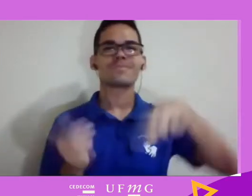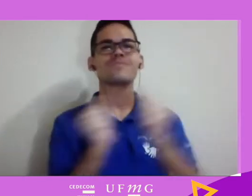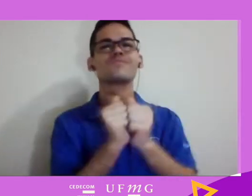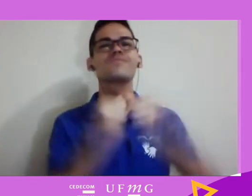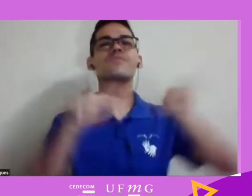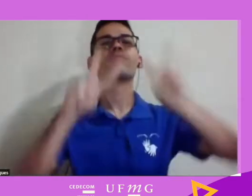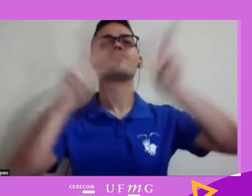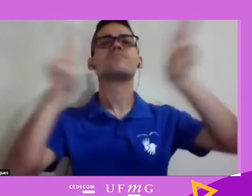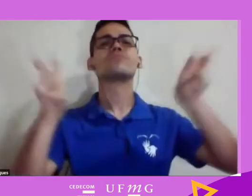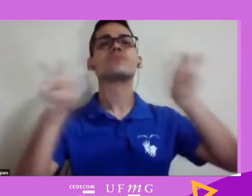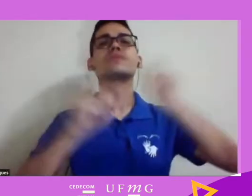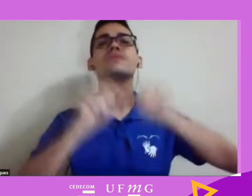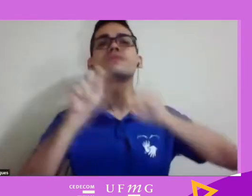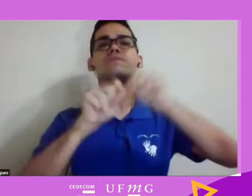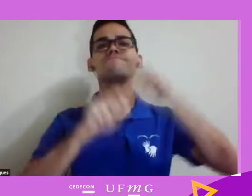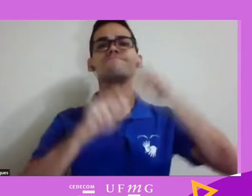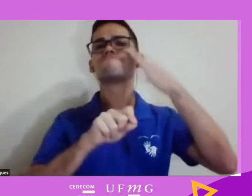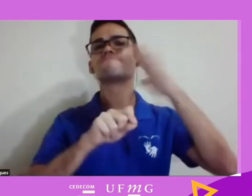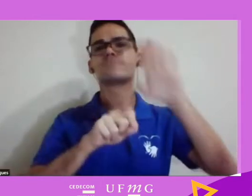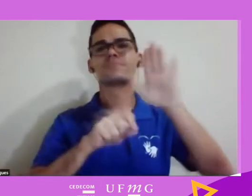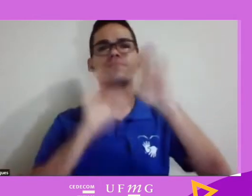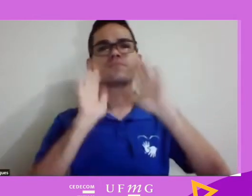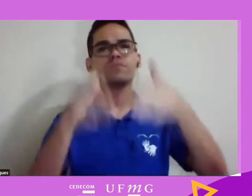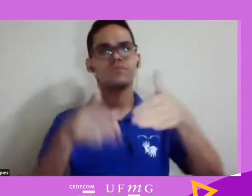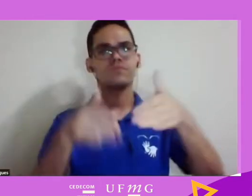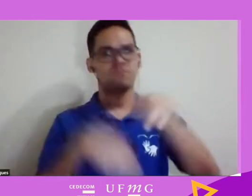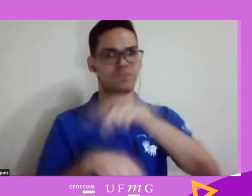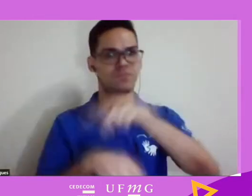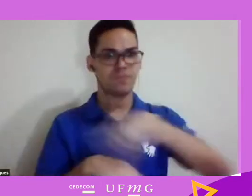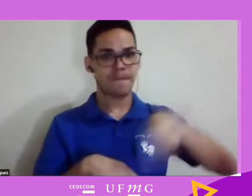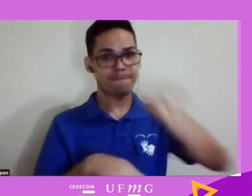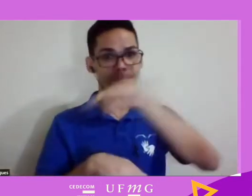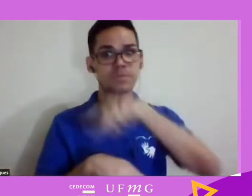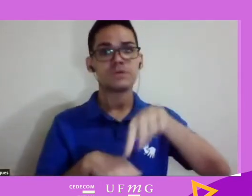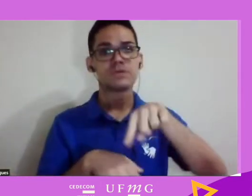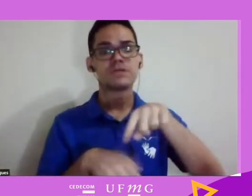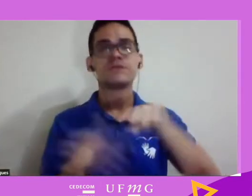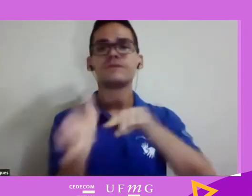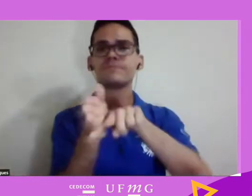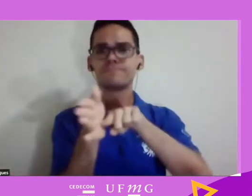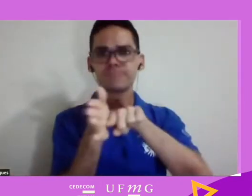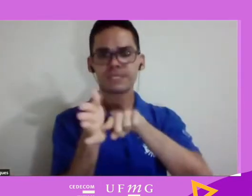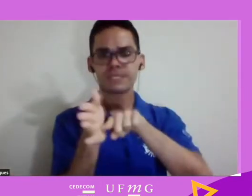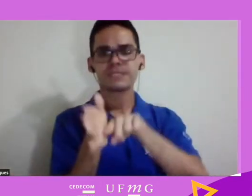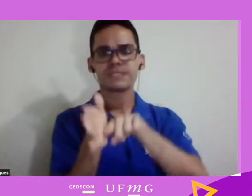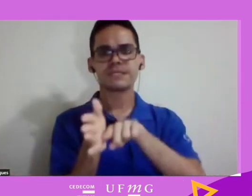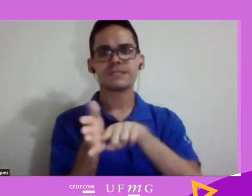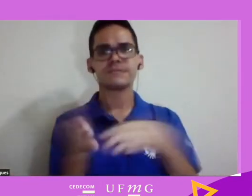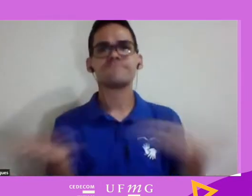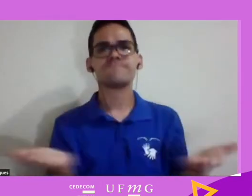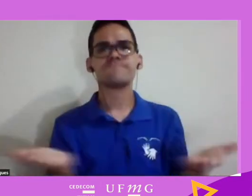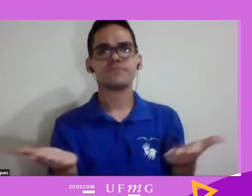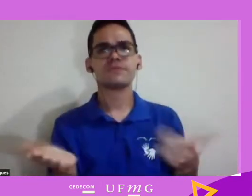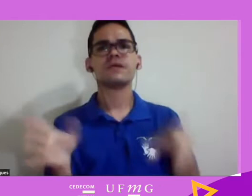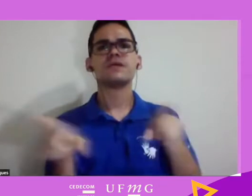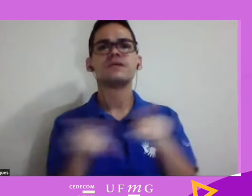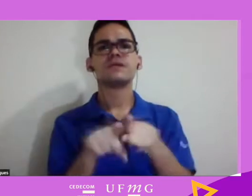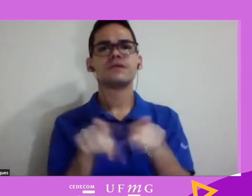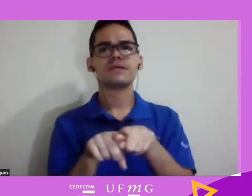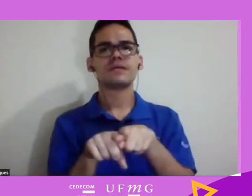nós lá no NUCCON, no nosso grupo de pesquisa. Inclusive, no semestre passado, no último